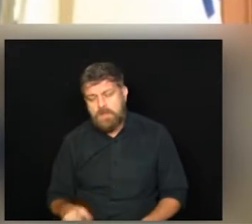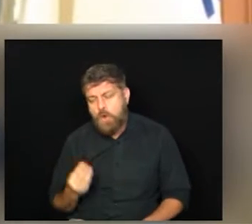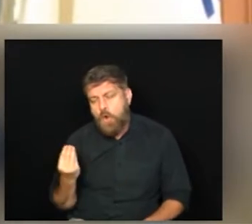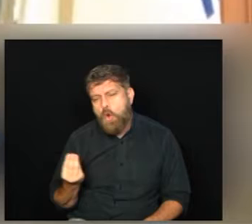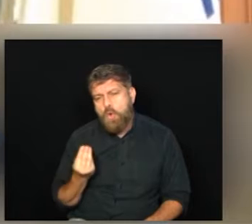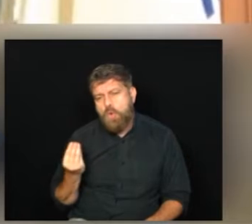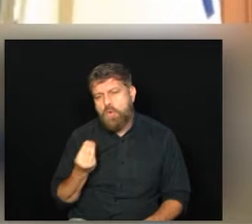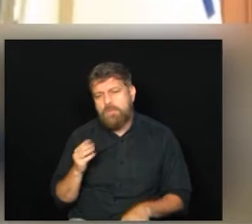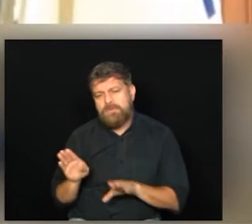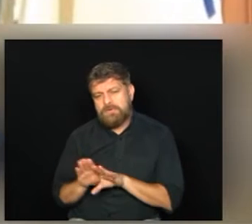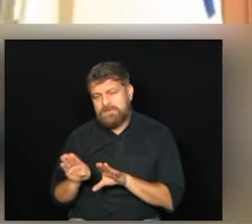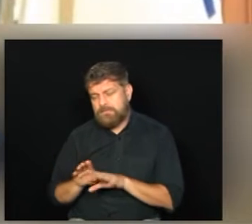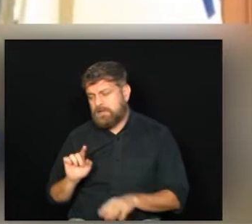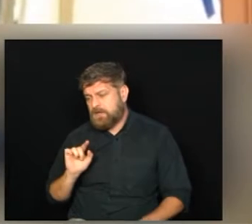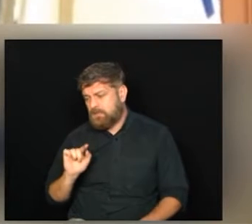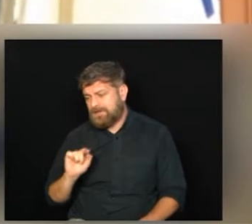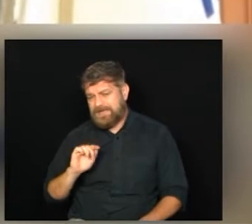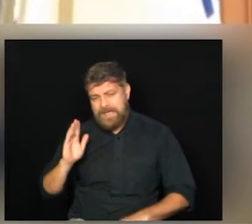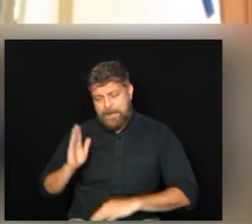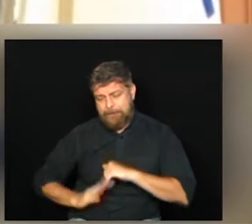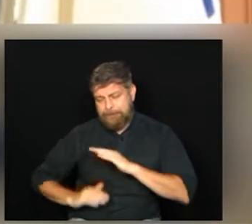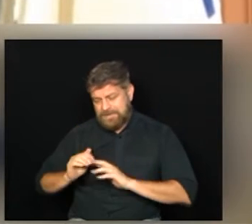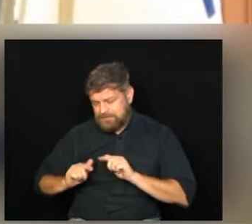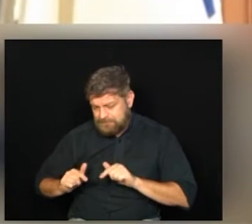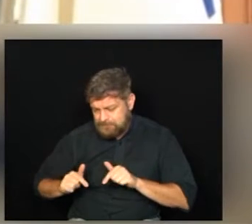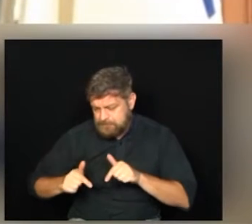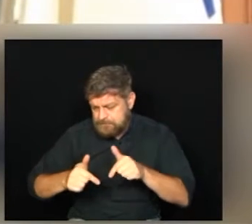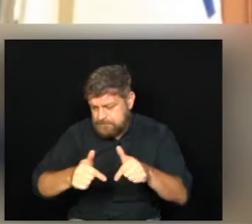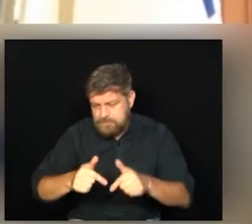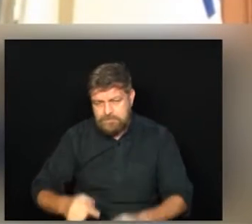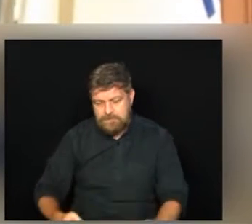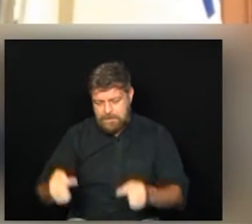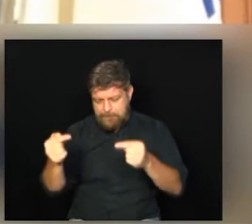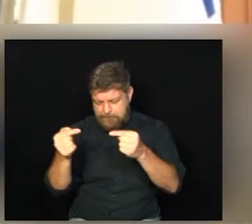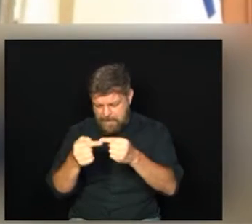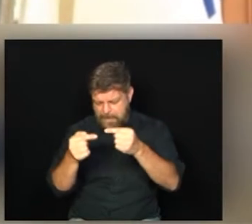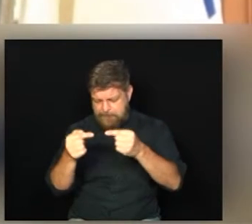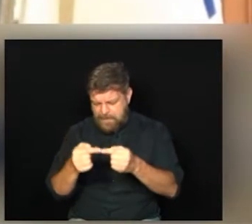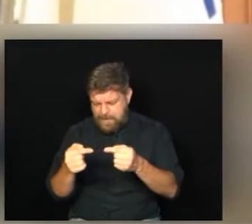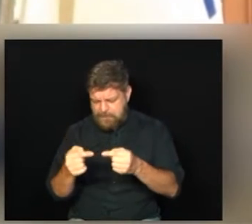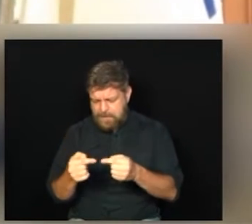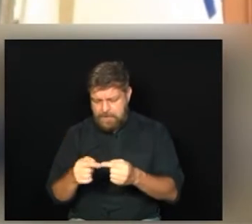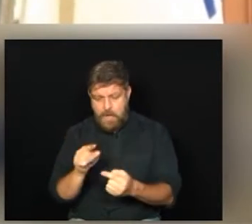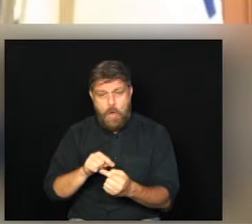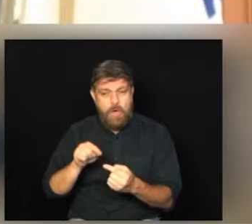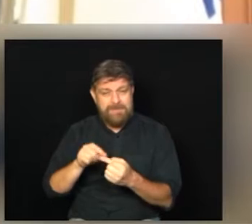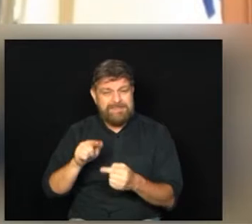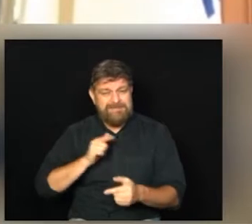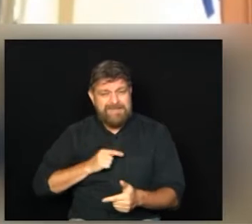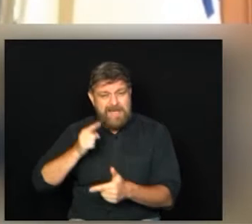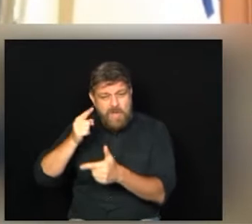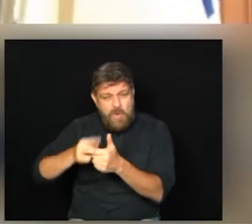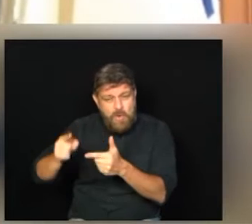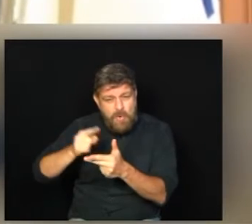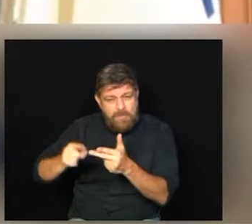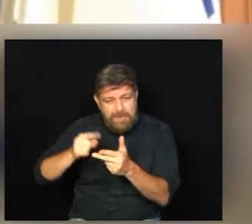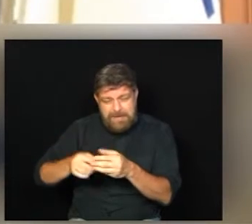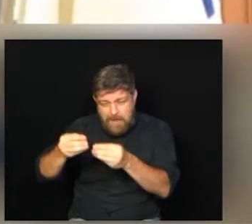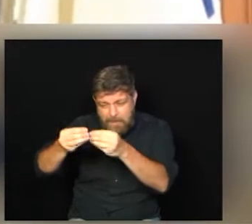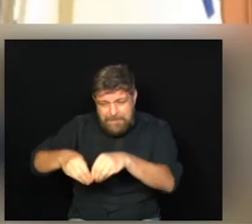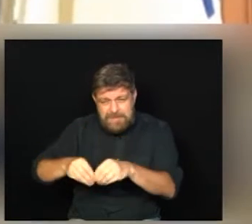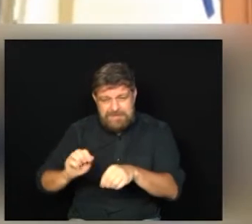também uma ação que deve ser feita de maneira muito contundente para mitigar, para atenuar os